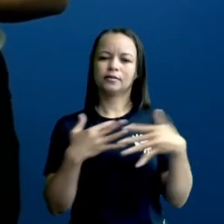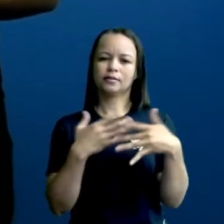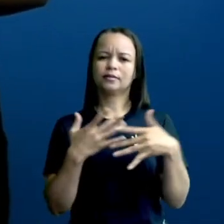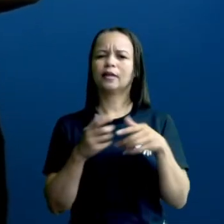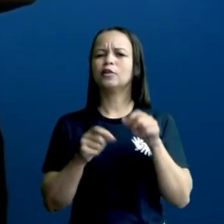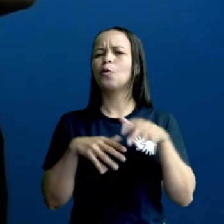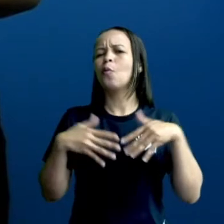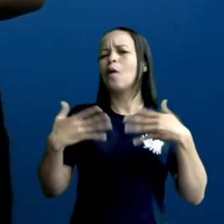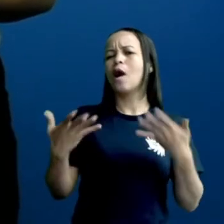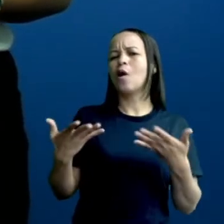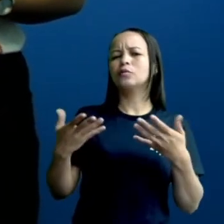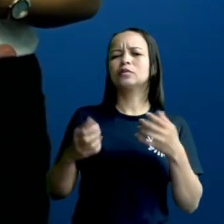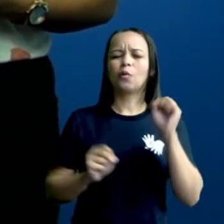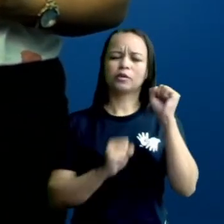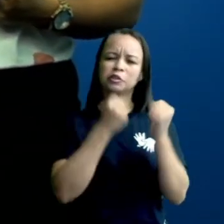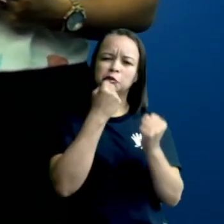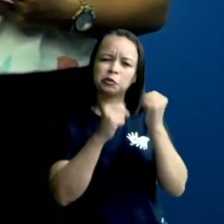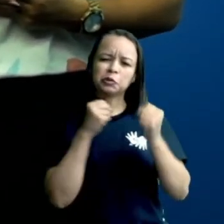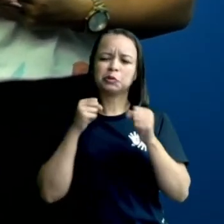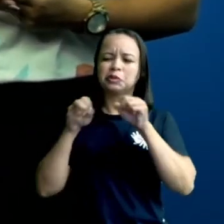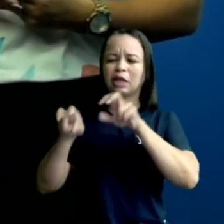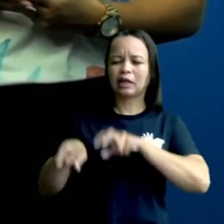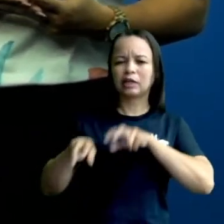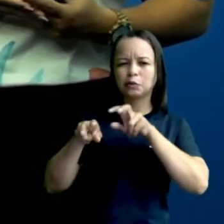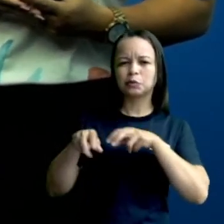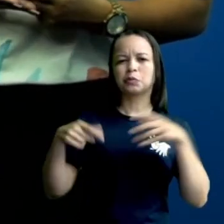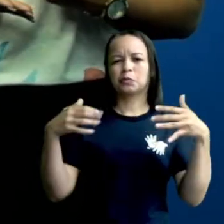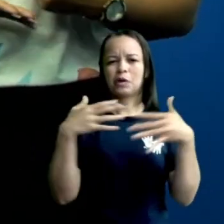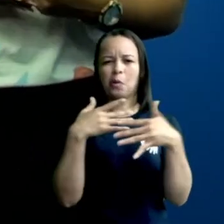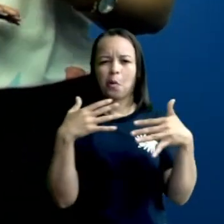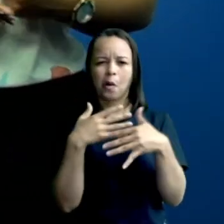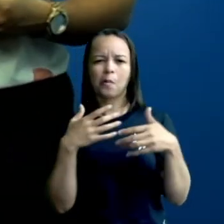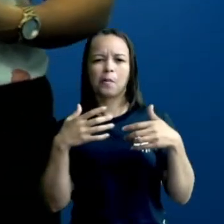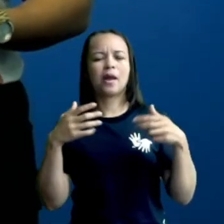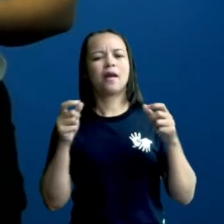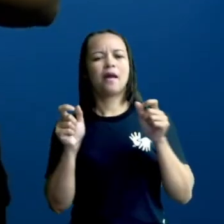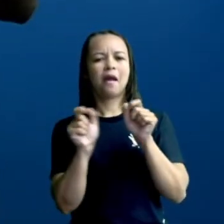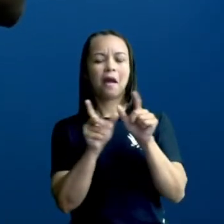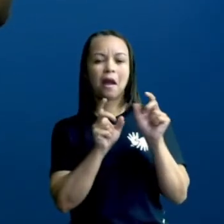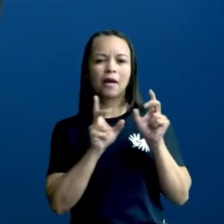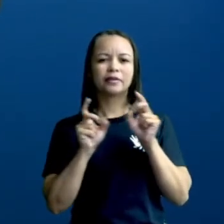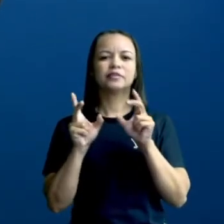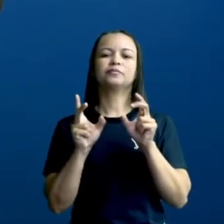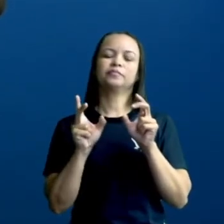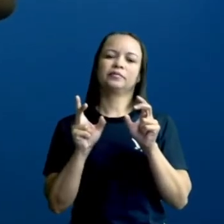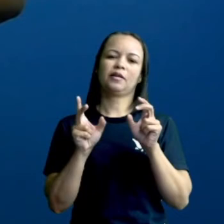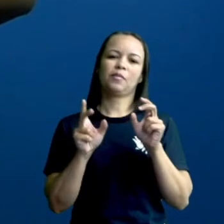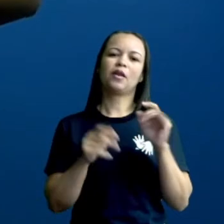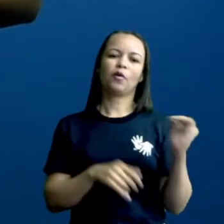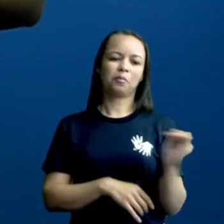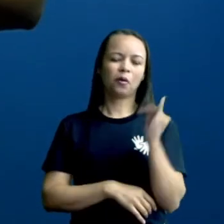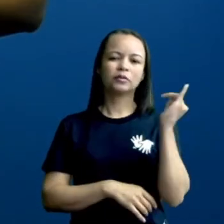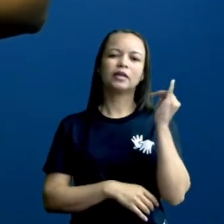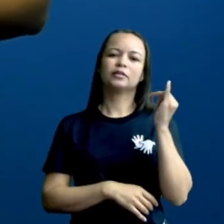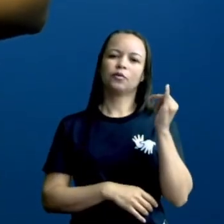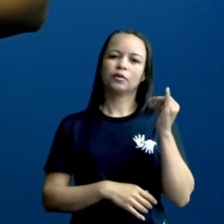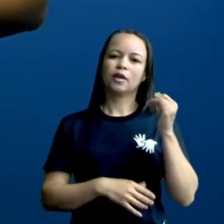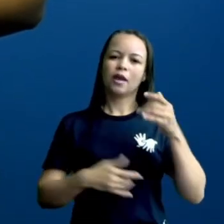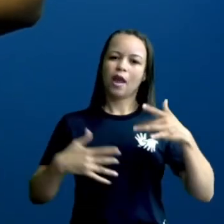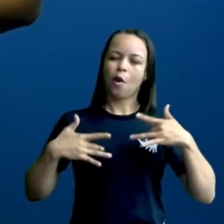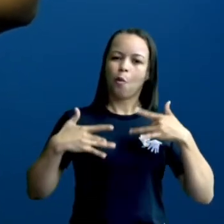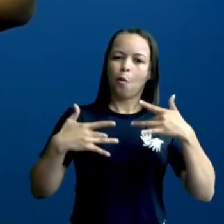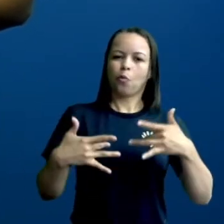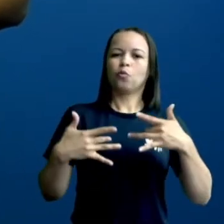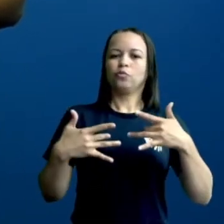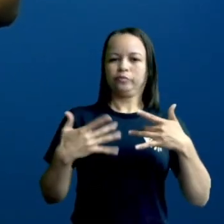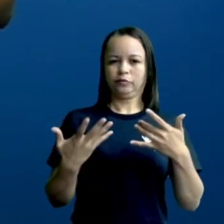Antão? São as indústrias, é a agricultura, é o comércio. A maior riqueza é o orgulho do povo que aqui vive.